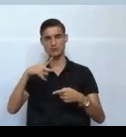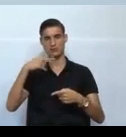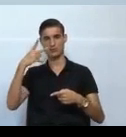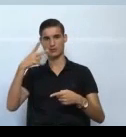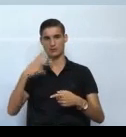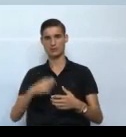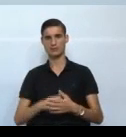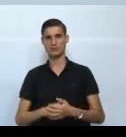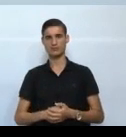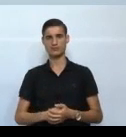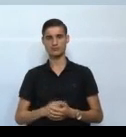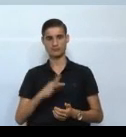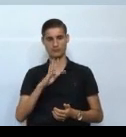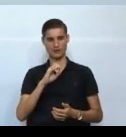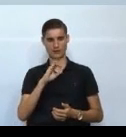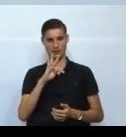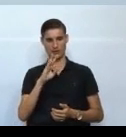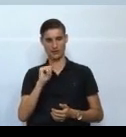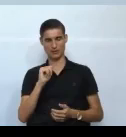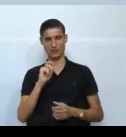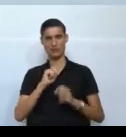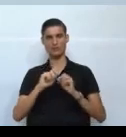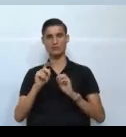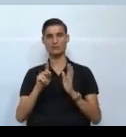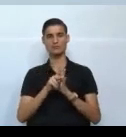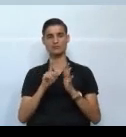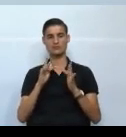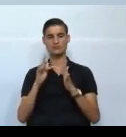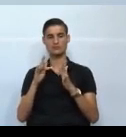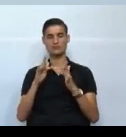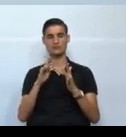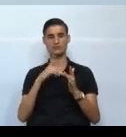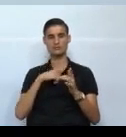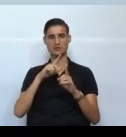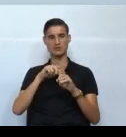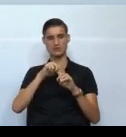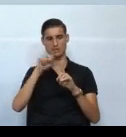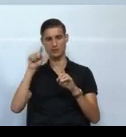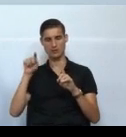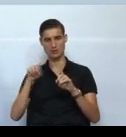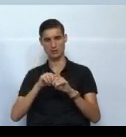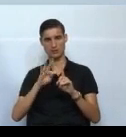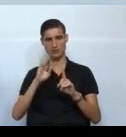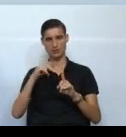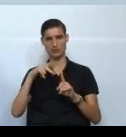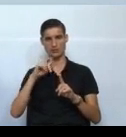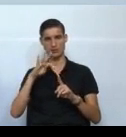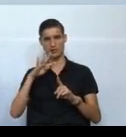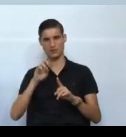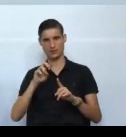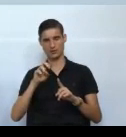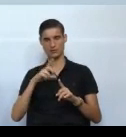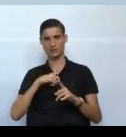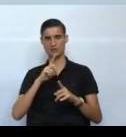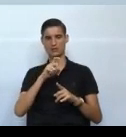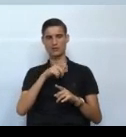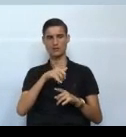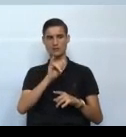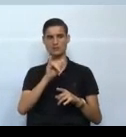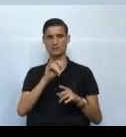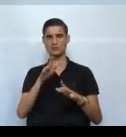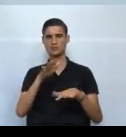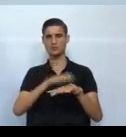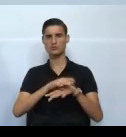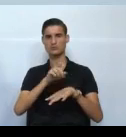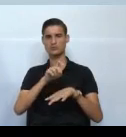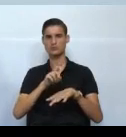quadrado. E o θ vai ter essa seguinte relação, arco tangente de y sobre x. Professora, como que